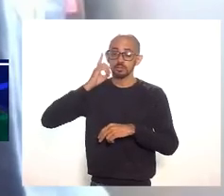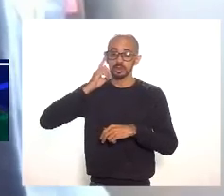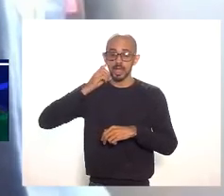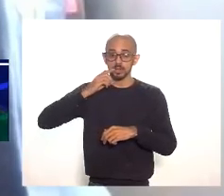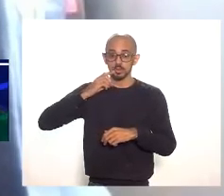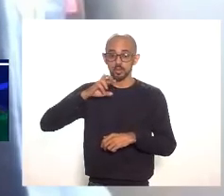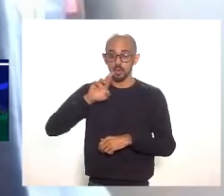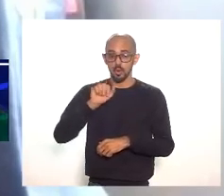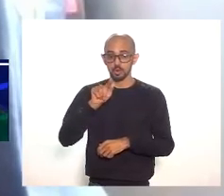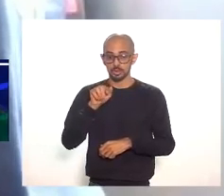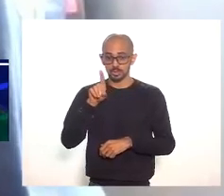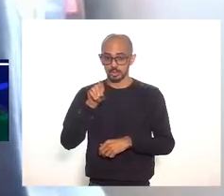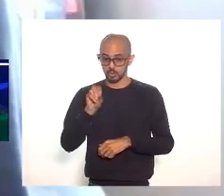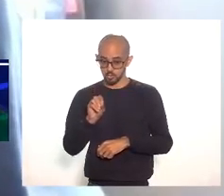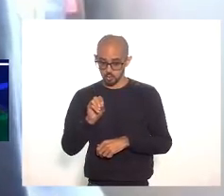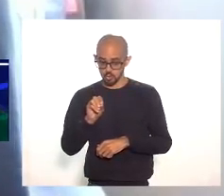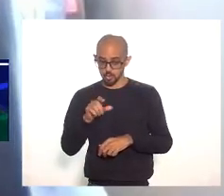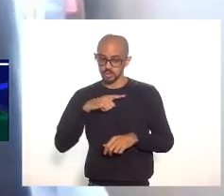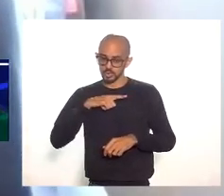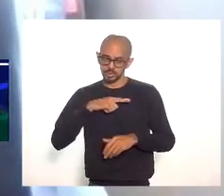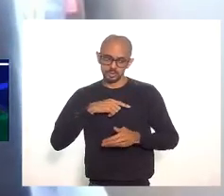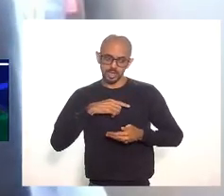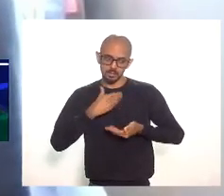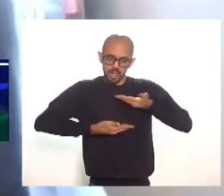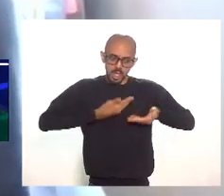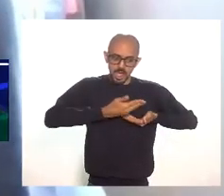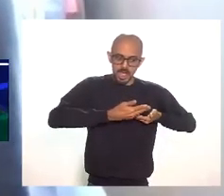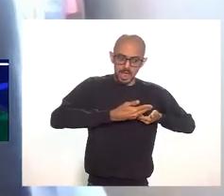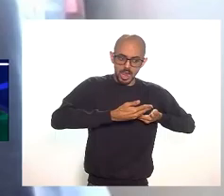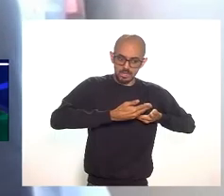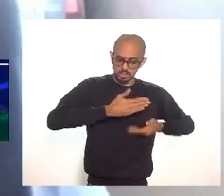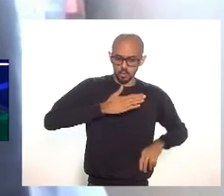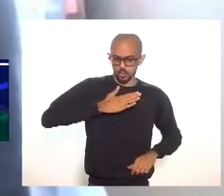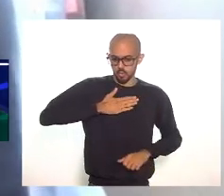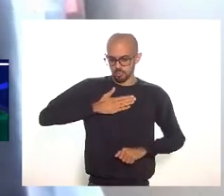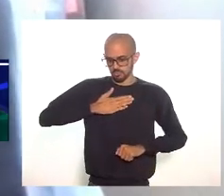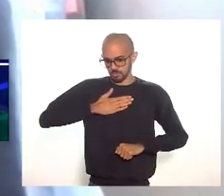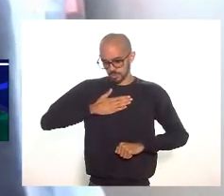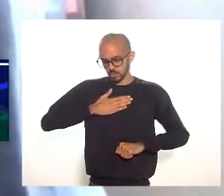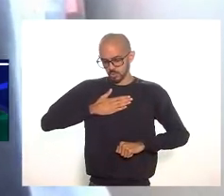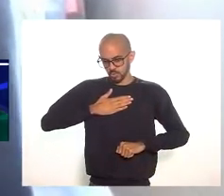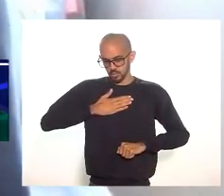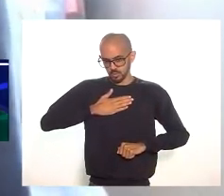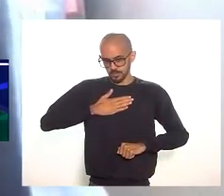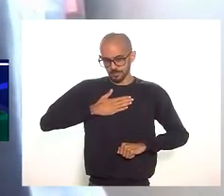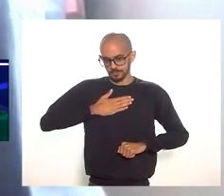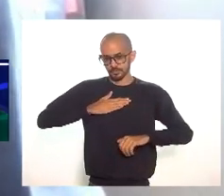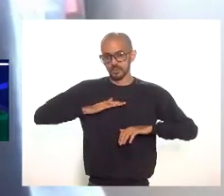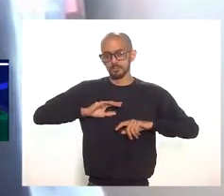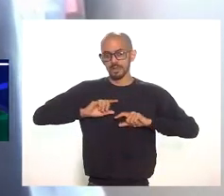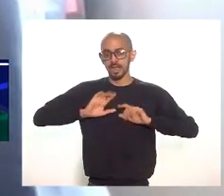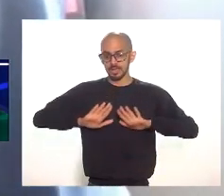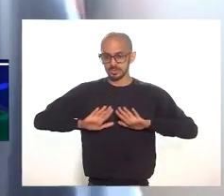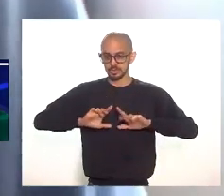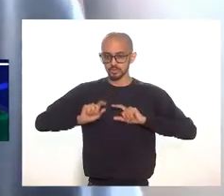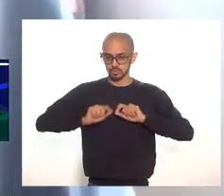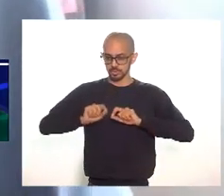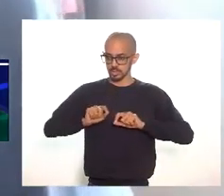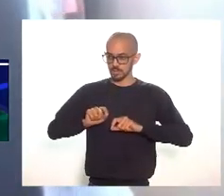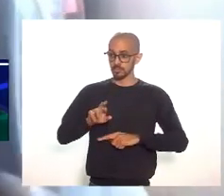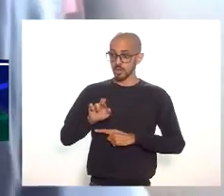Amorim, que tem uma relação respeitosa comigo, dentro da divergência, o seguinte, deputado Rodrigo